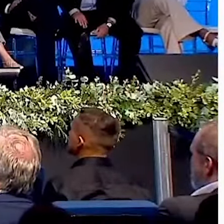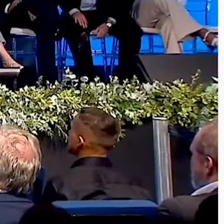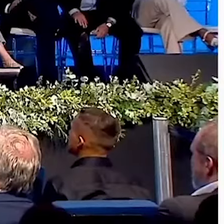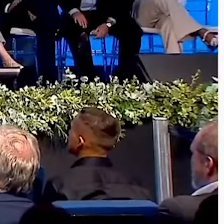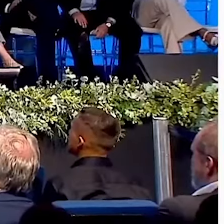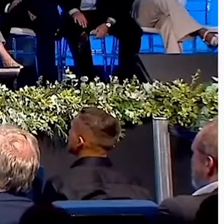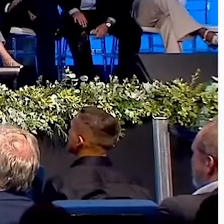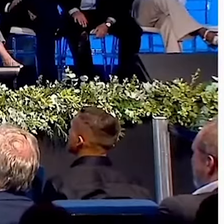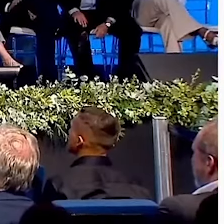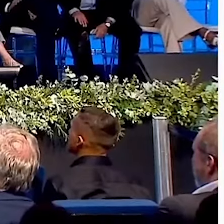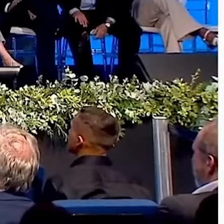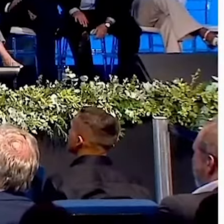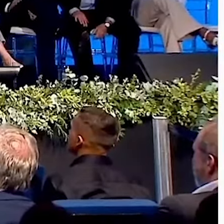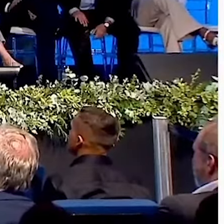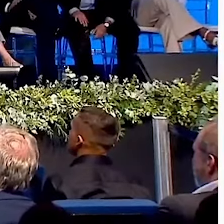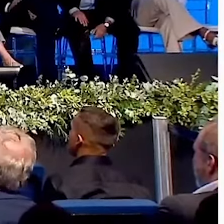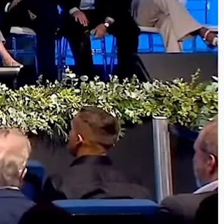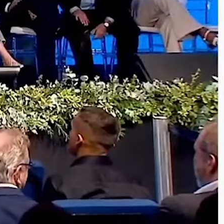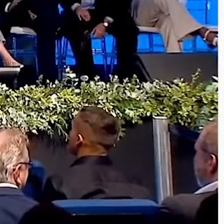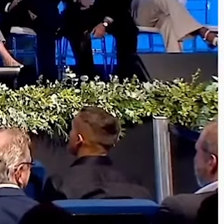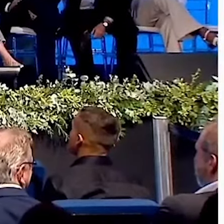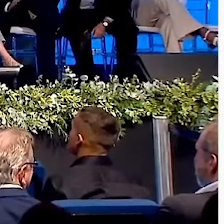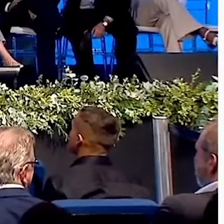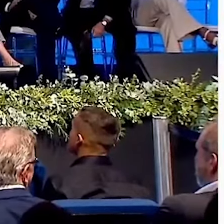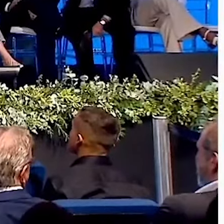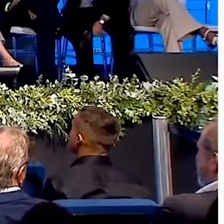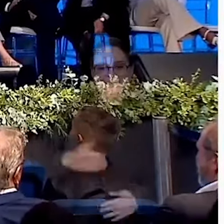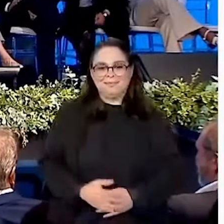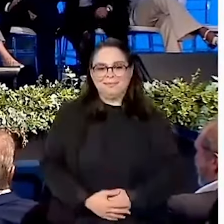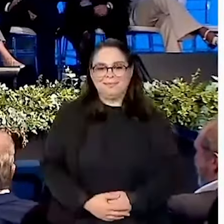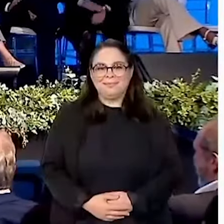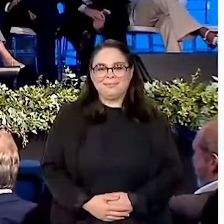base da água, e a água não resolve o meu problema.